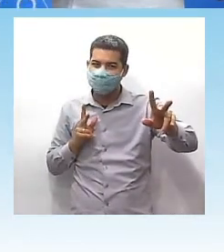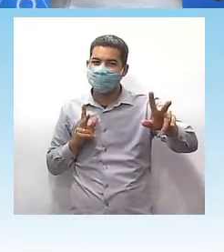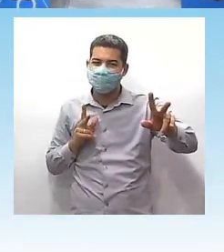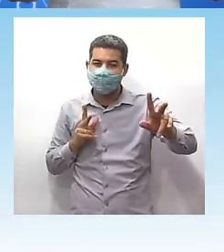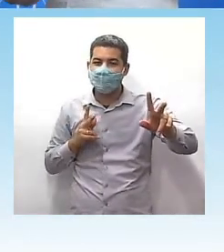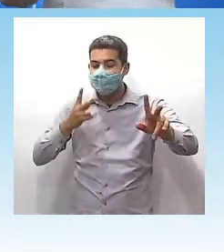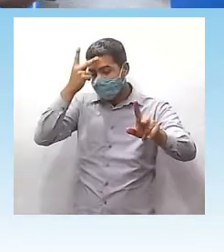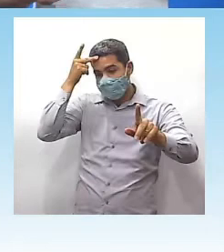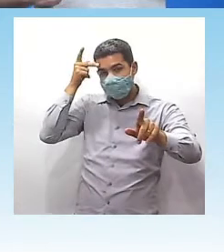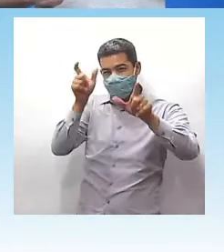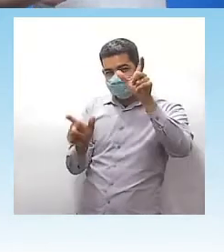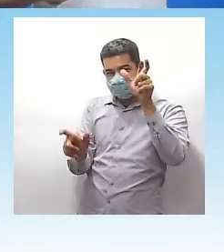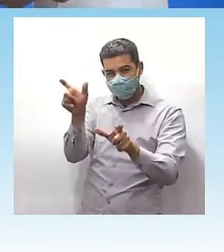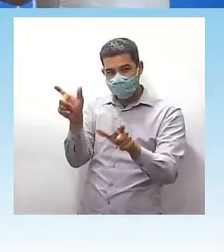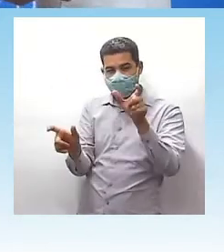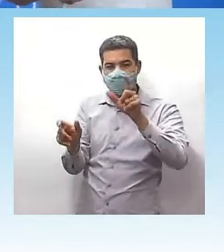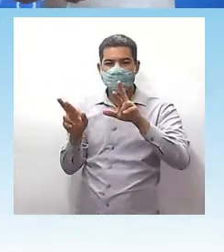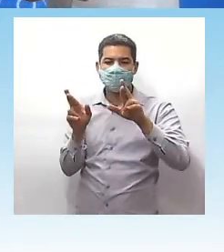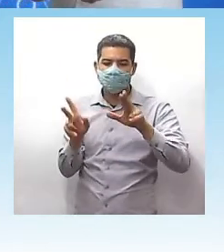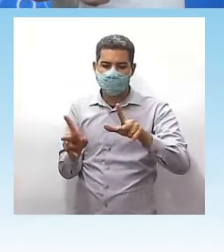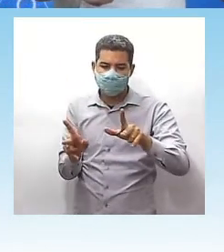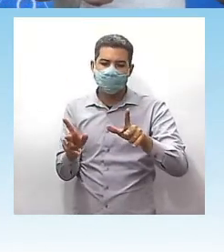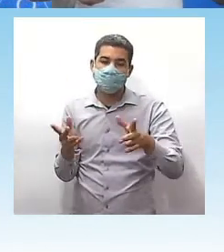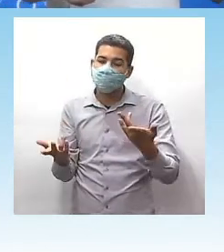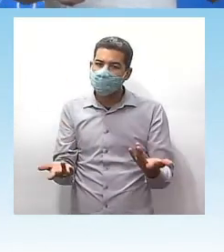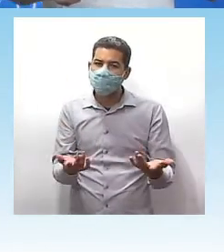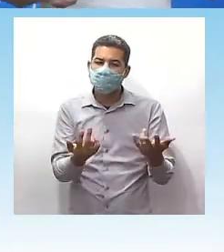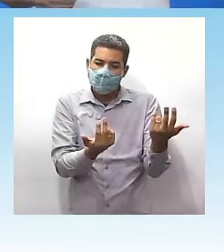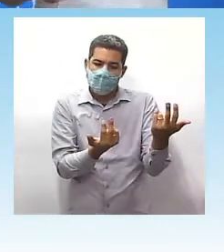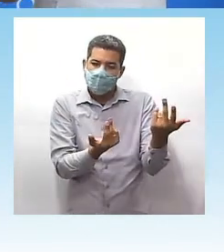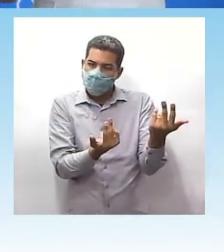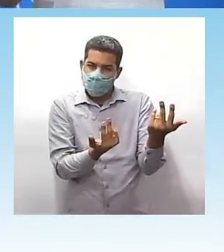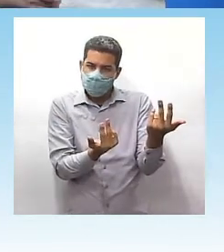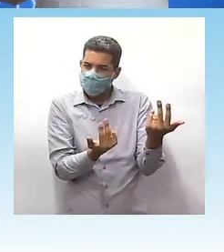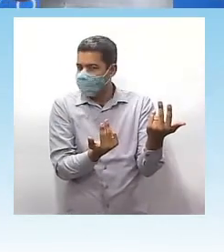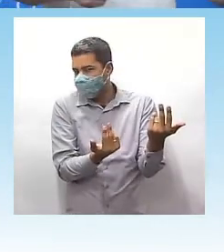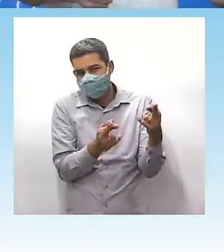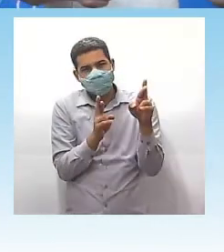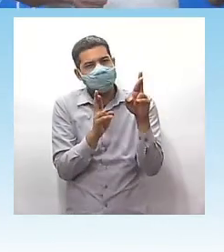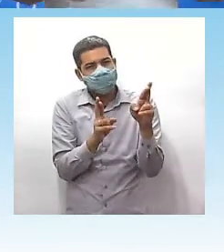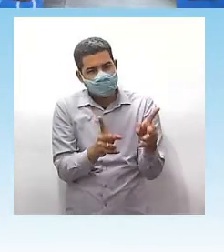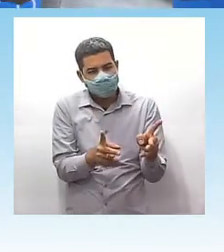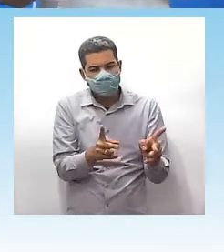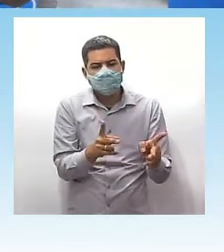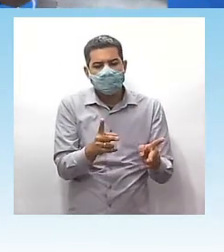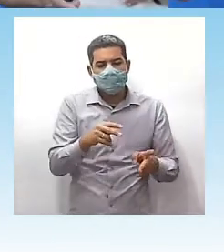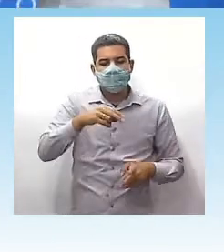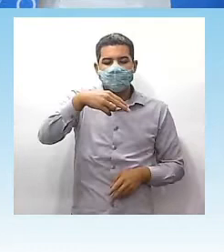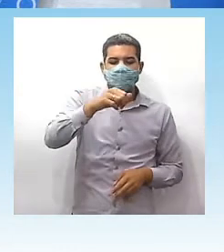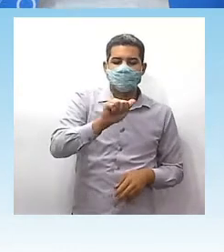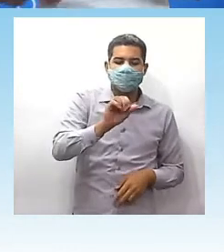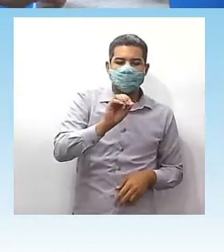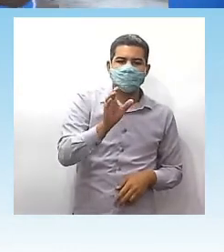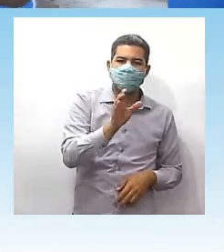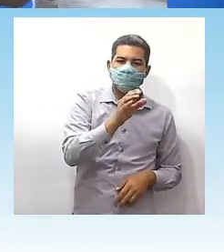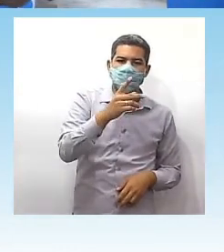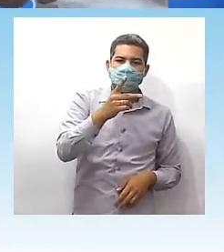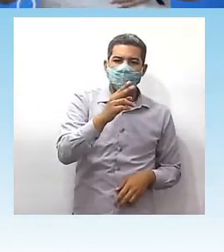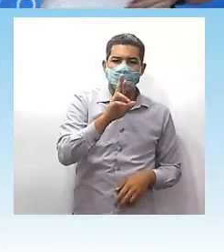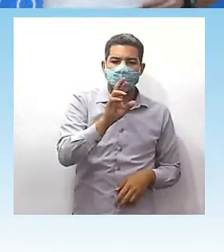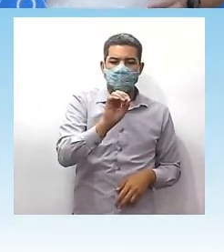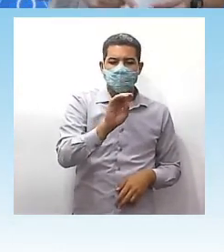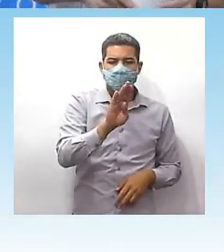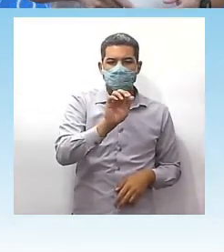chances iguais. Então ela vai para não probabilística, tá? Que são chances diferentes. Tranquilo? Nossa videoaula de